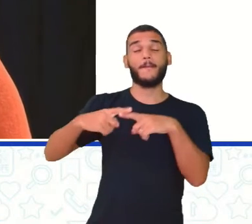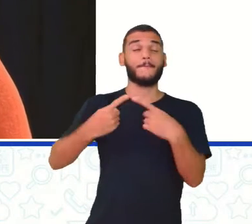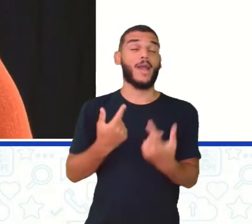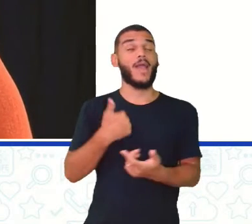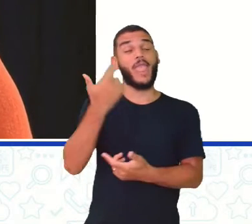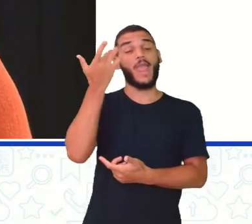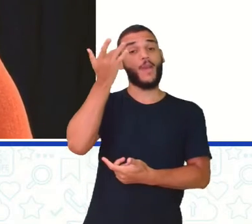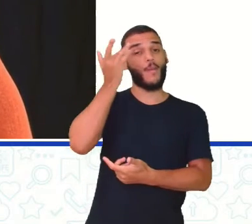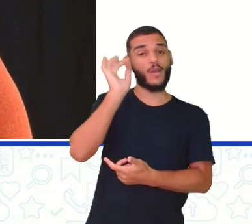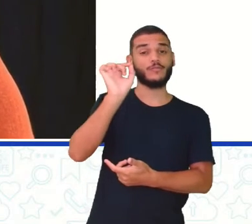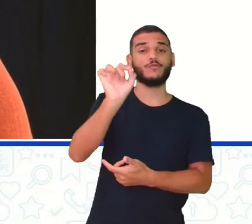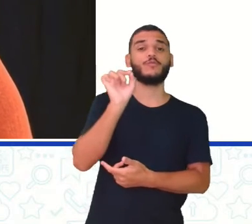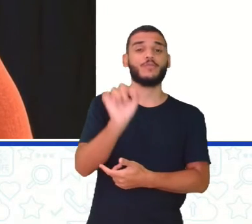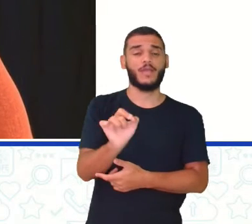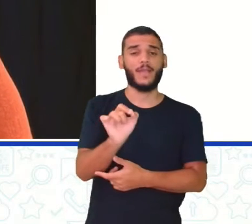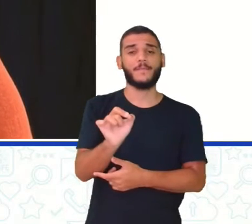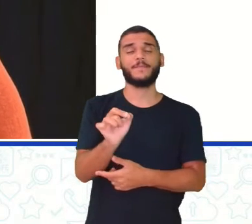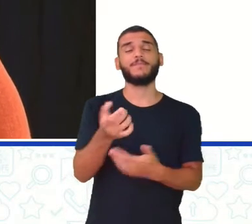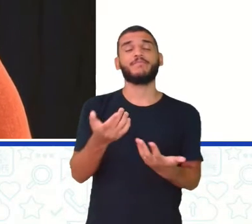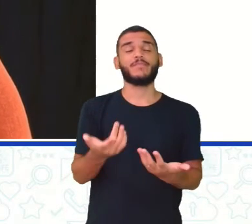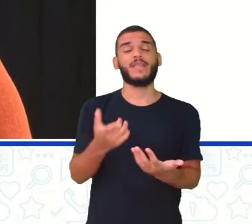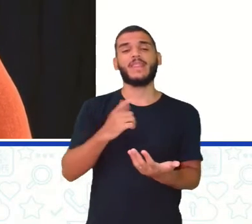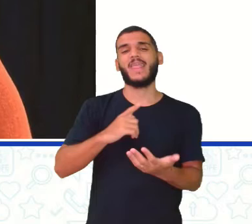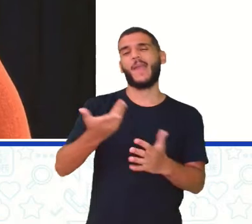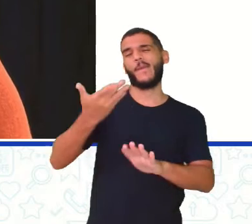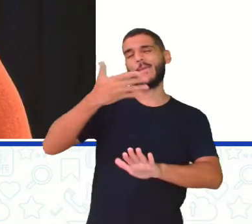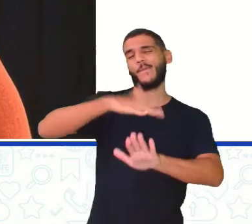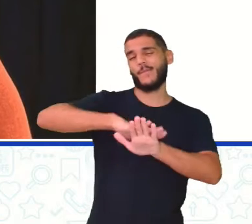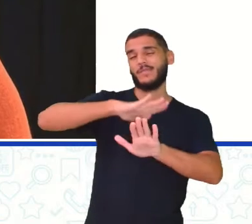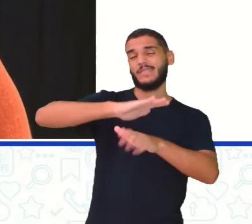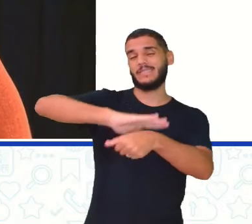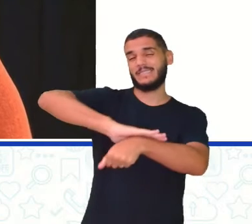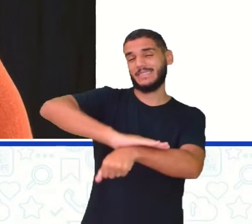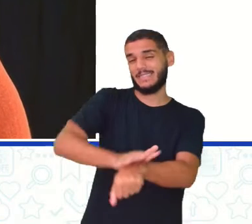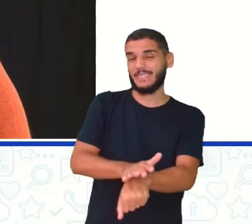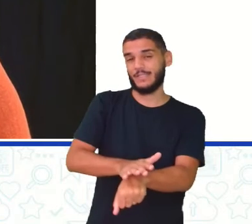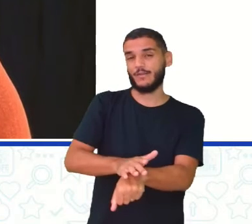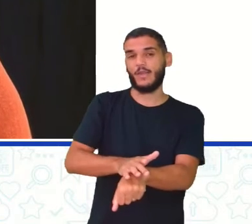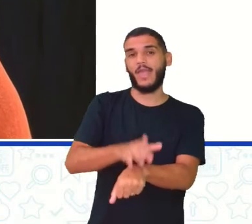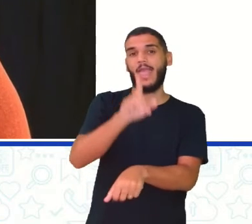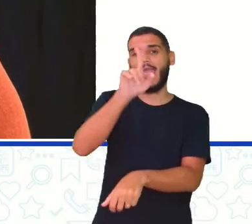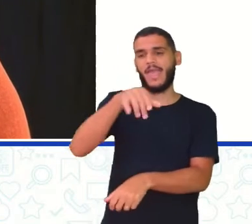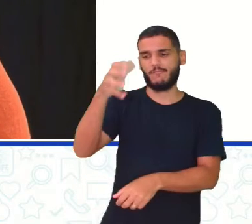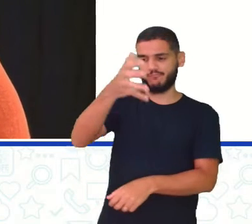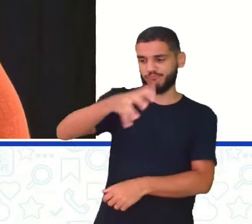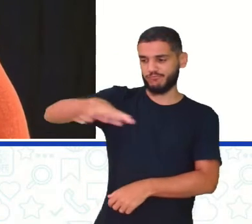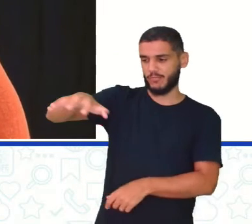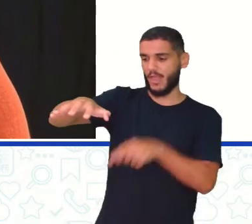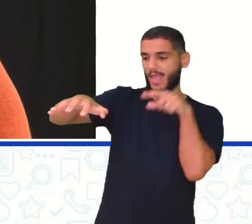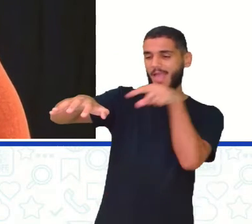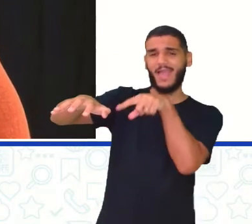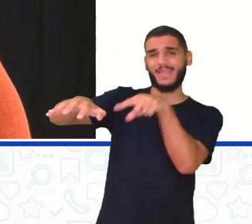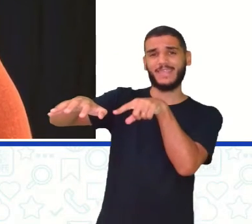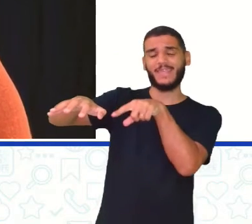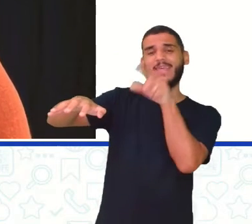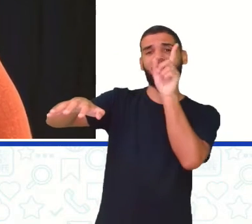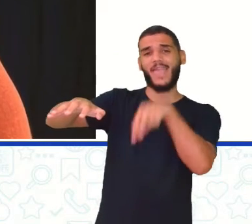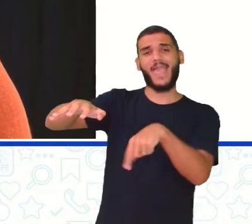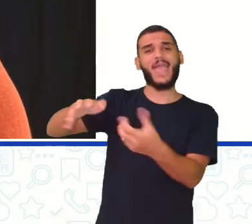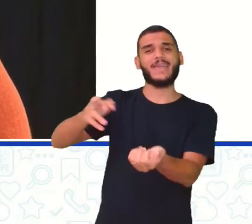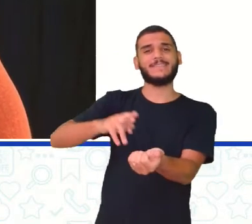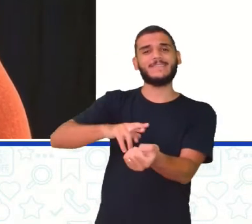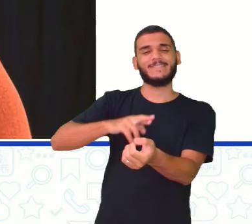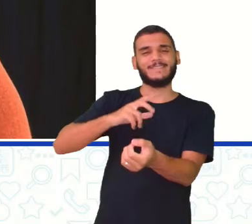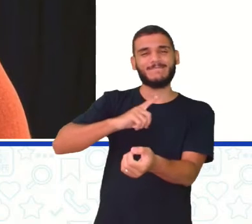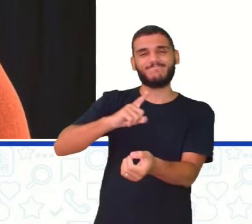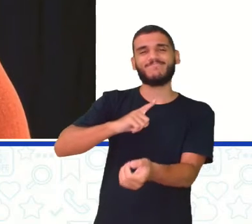racismo é a definição de que só uma parte da humanidade tem raça, ou seja, só as raças inferiores é que